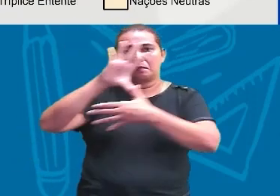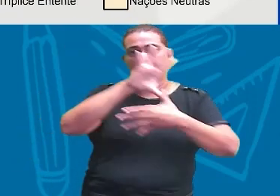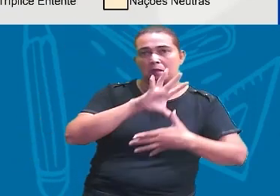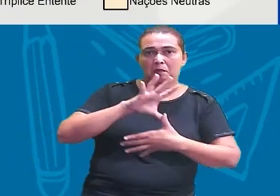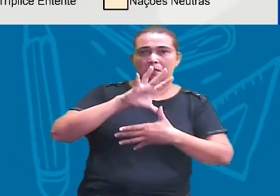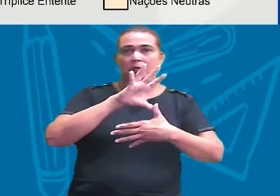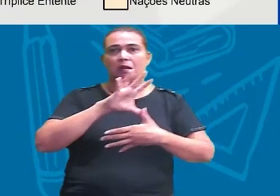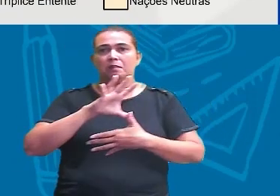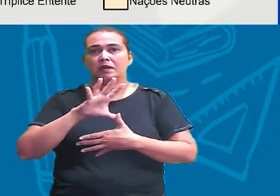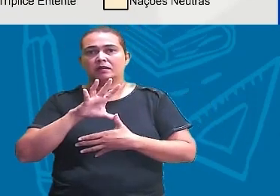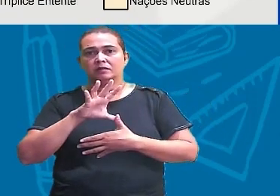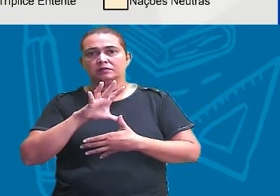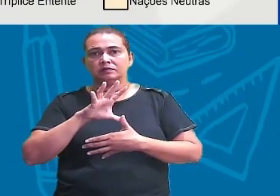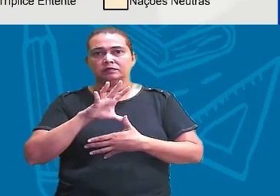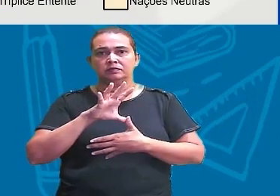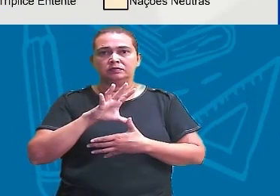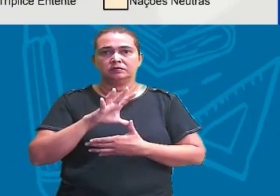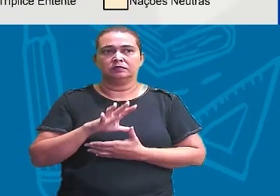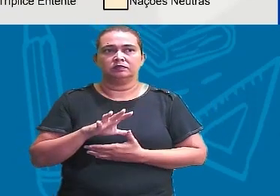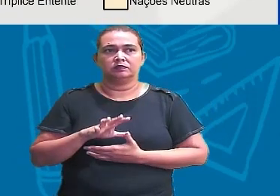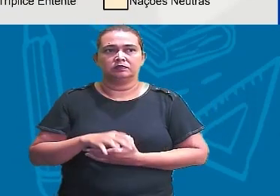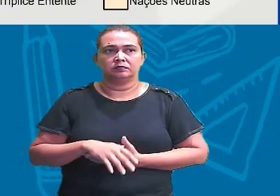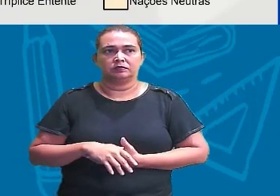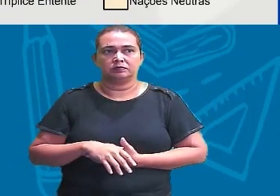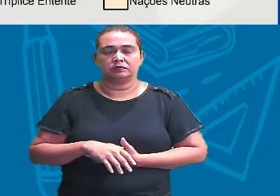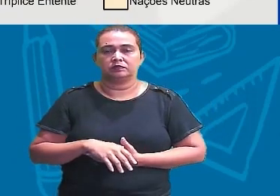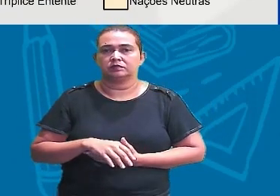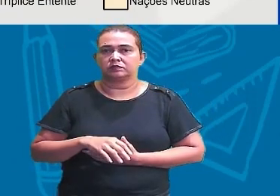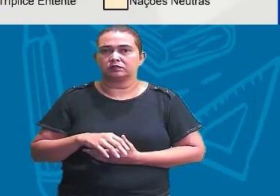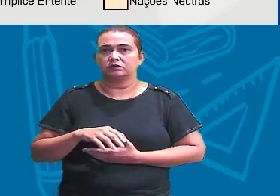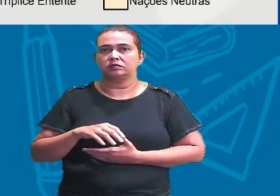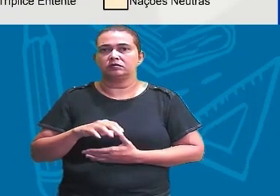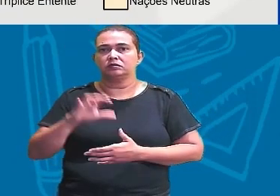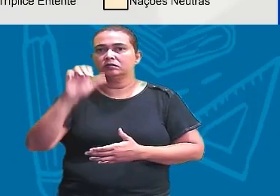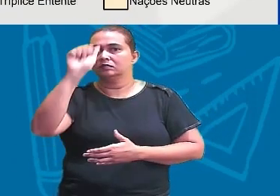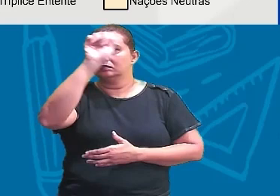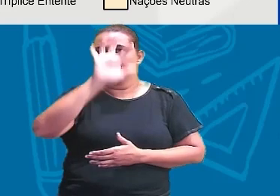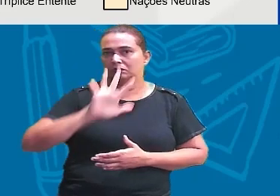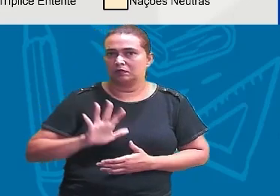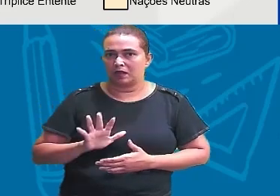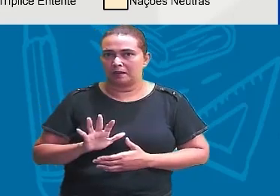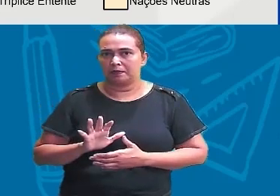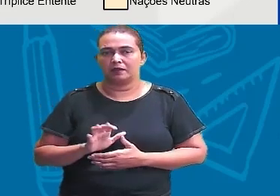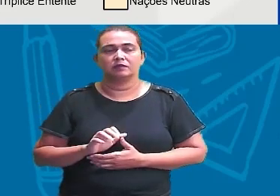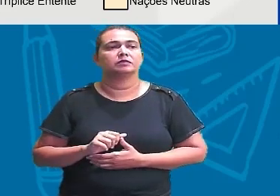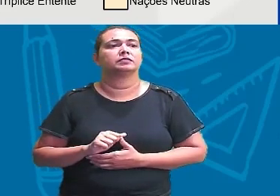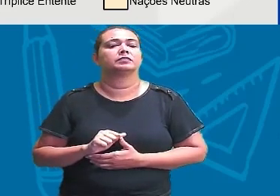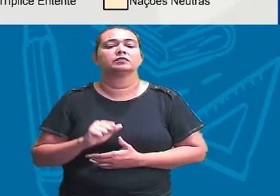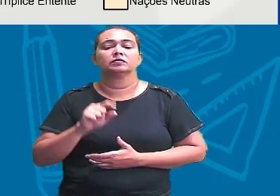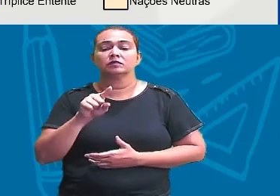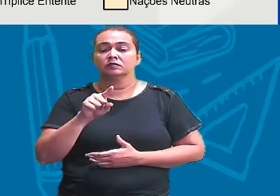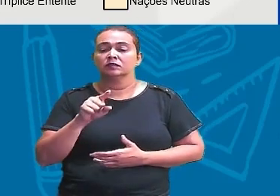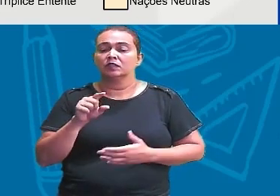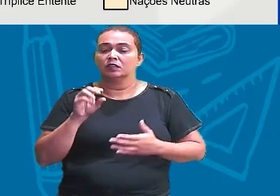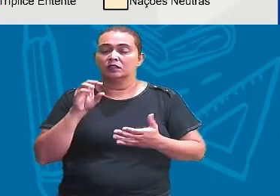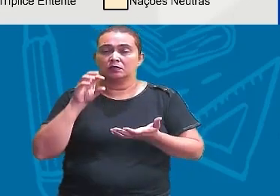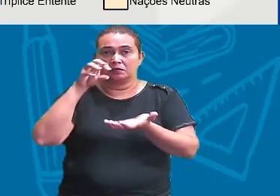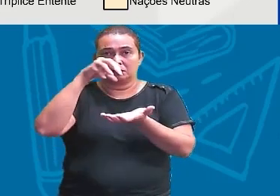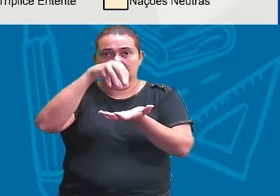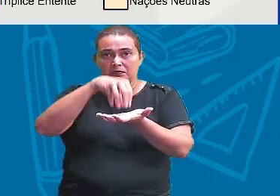entender a organização desse conflito, né? Como vocês estão vendo, no meio da Europa, nós temos